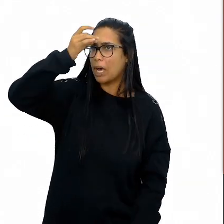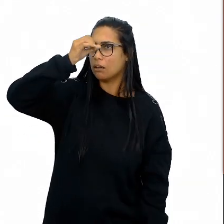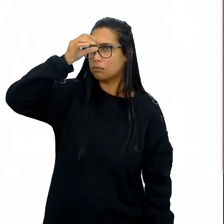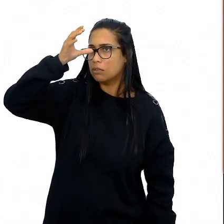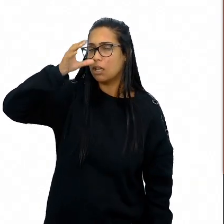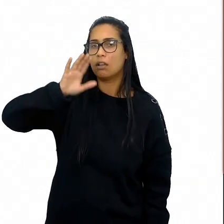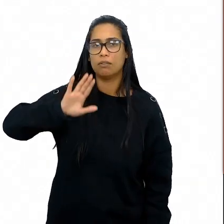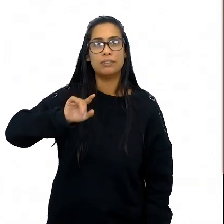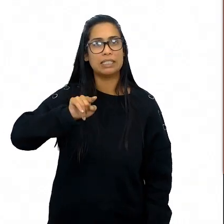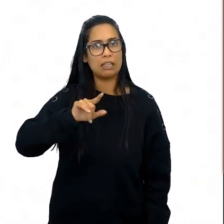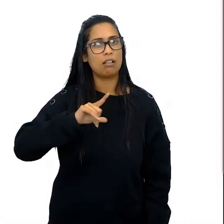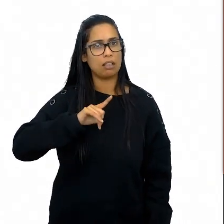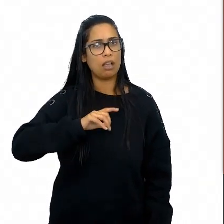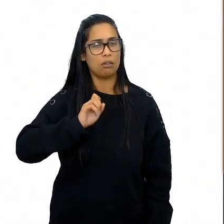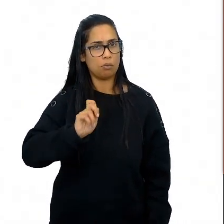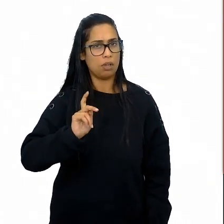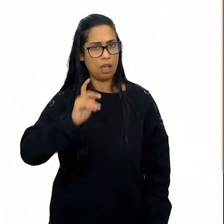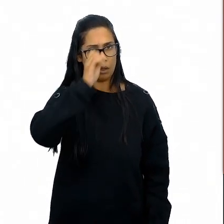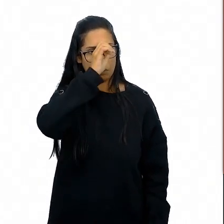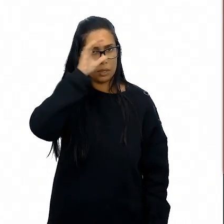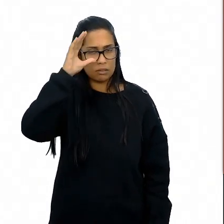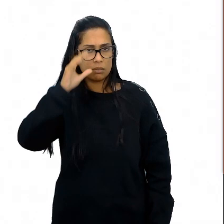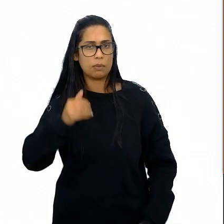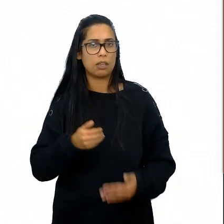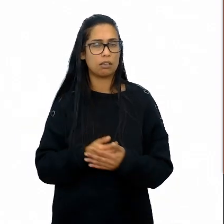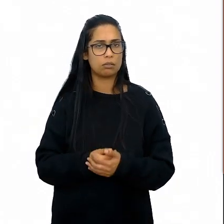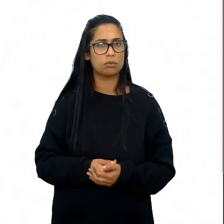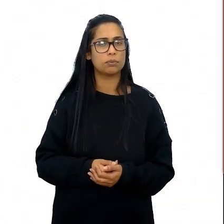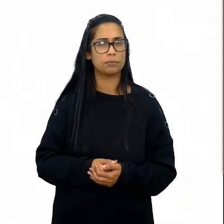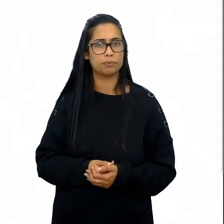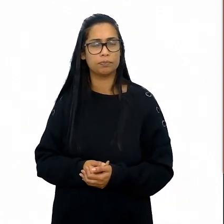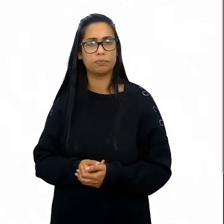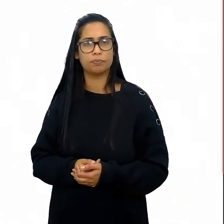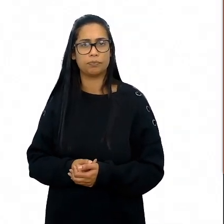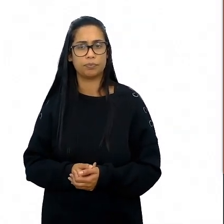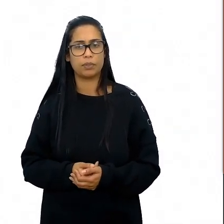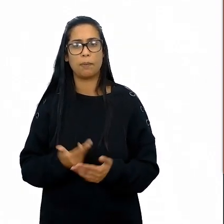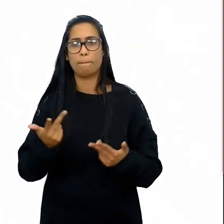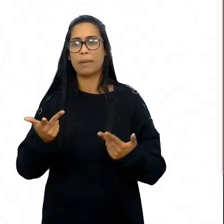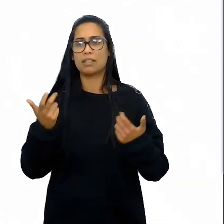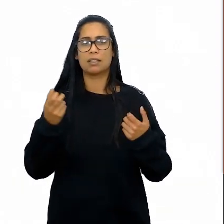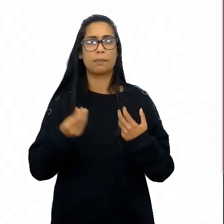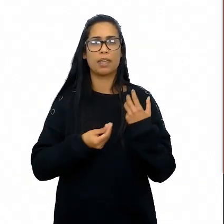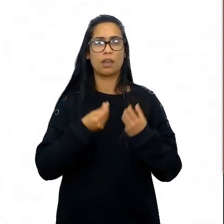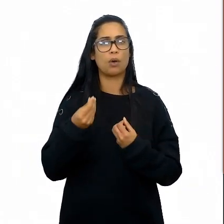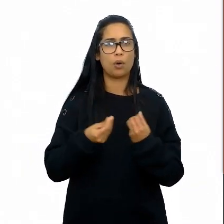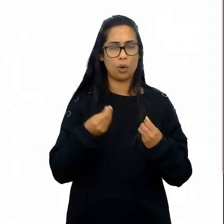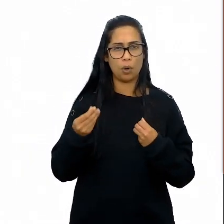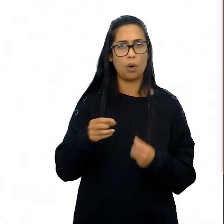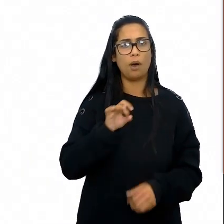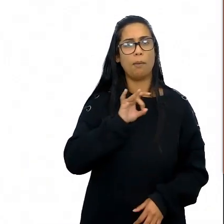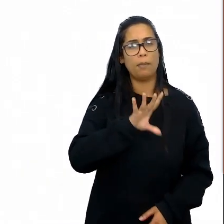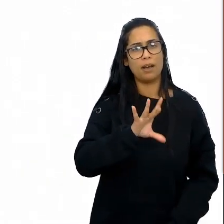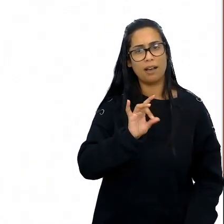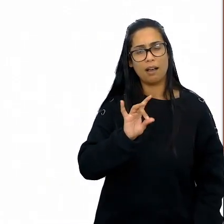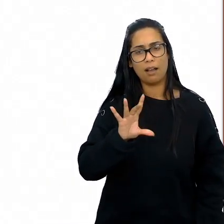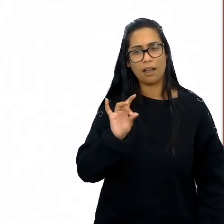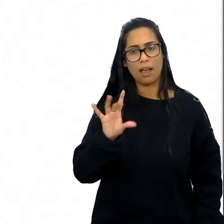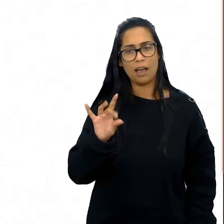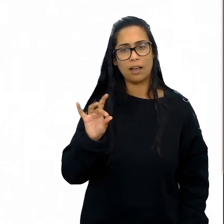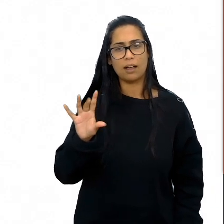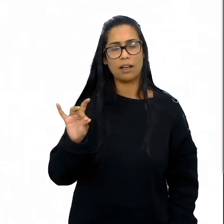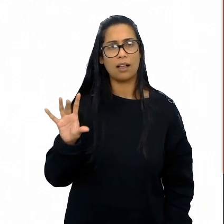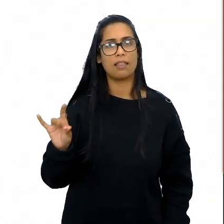Eu tenho esse conhecimento me permitiu inicialmente Identificar qual é a unidade temática